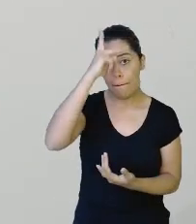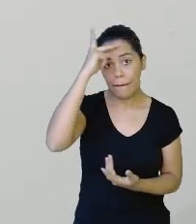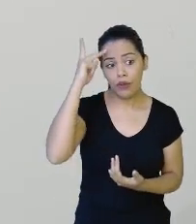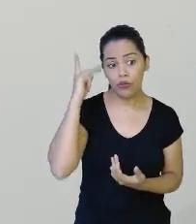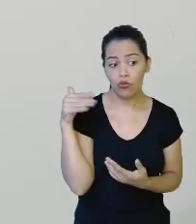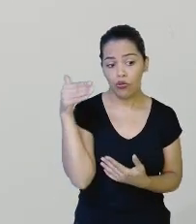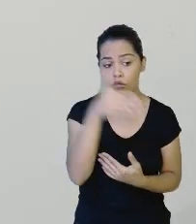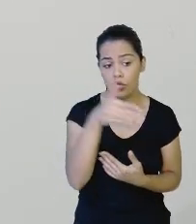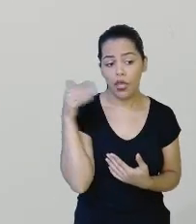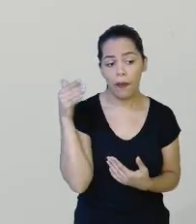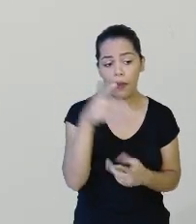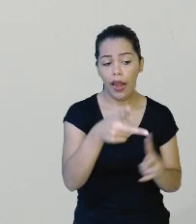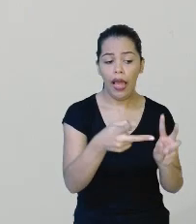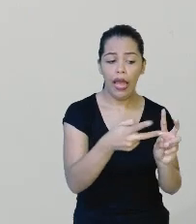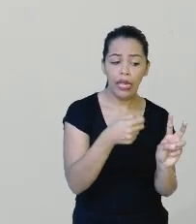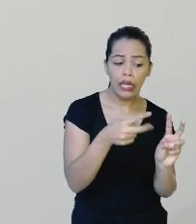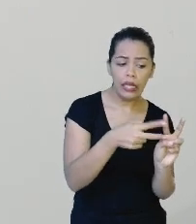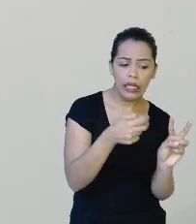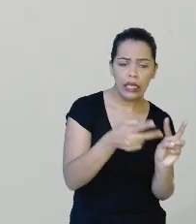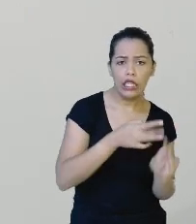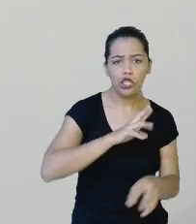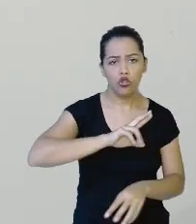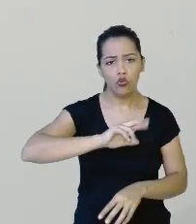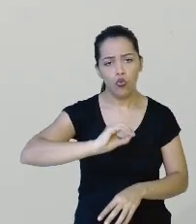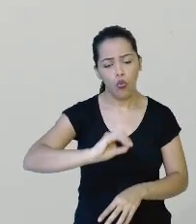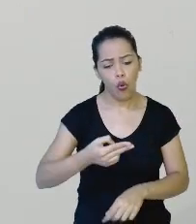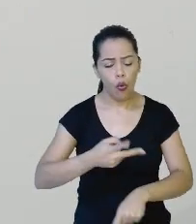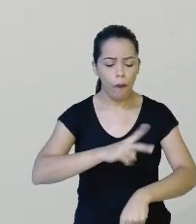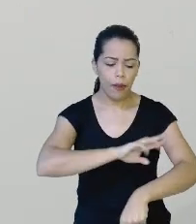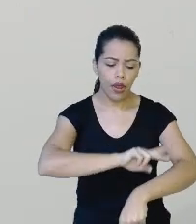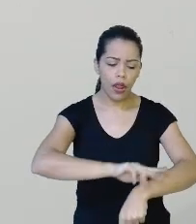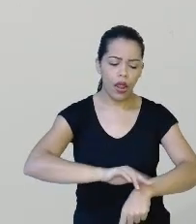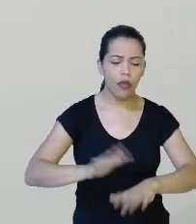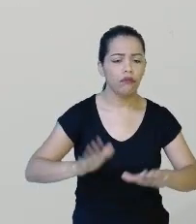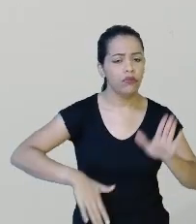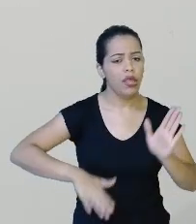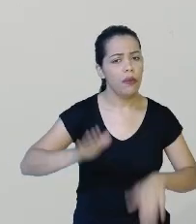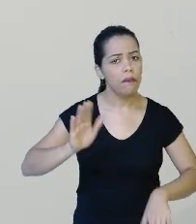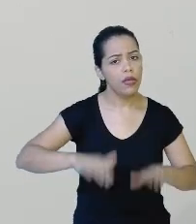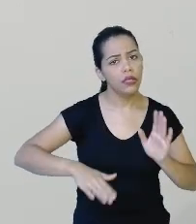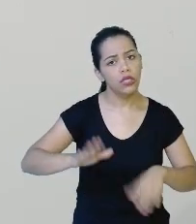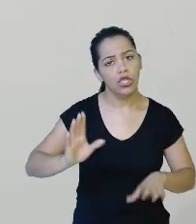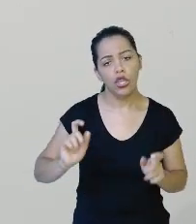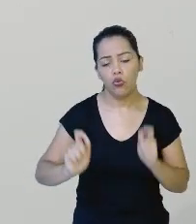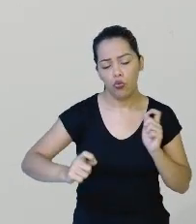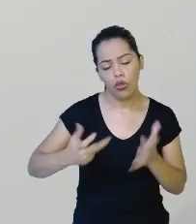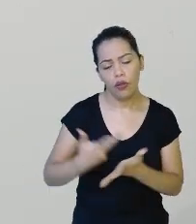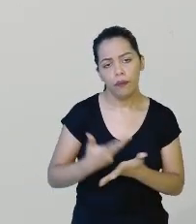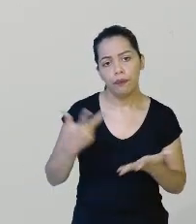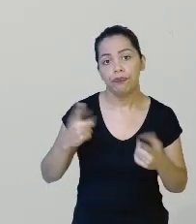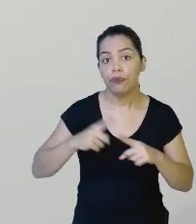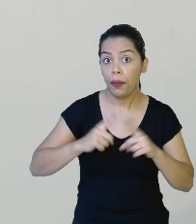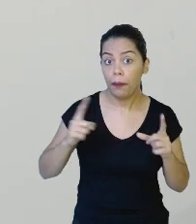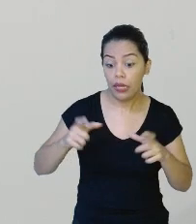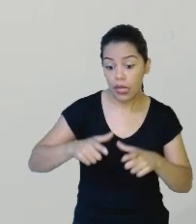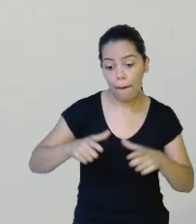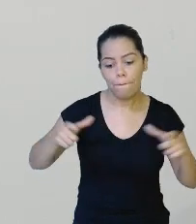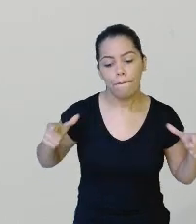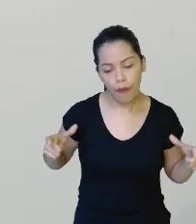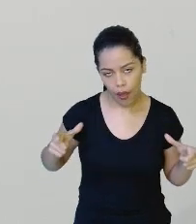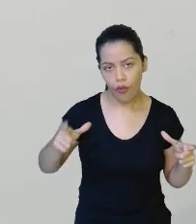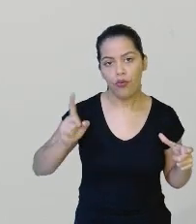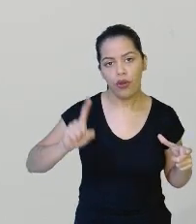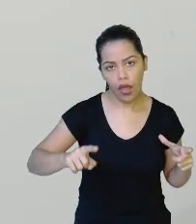lá que eram índias, mestiças e etc. Dependiam da situação, mas a maioria